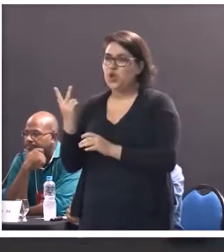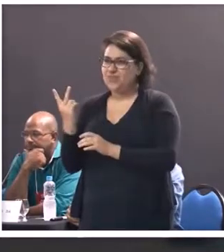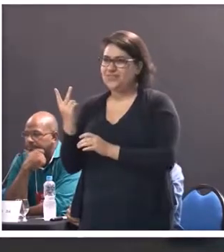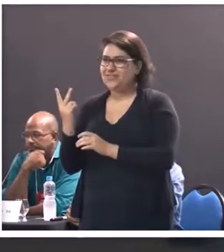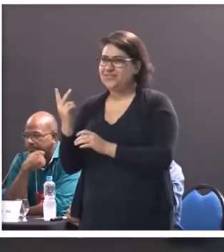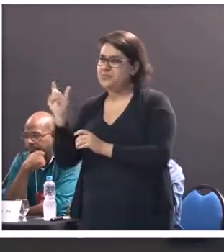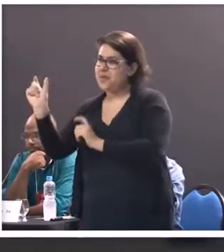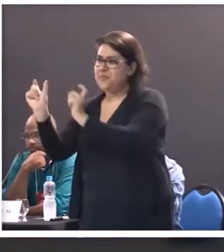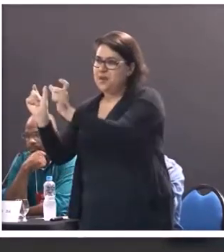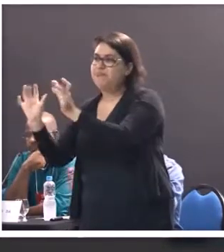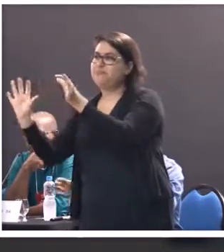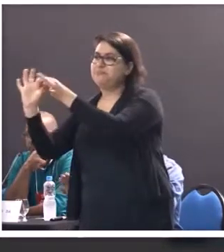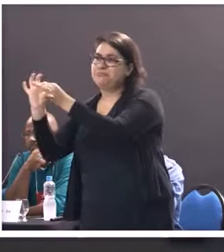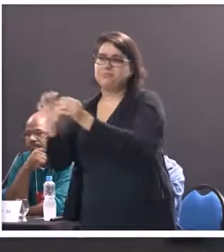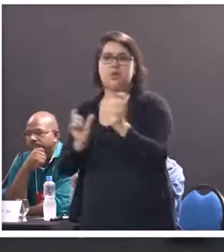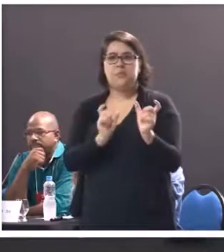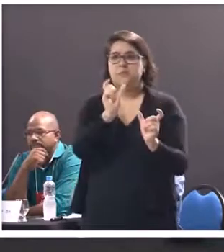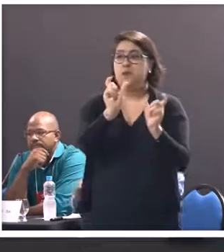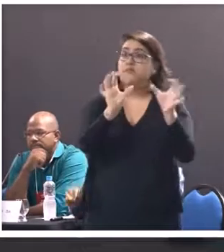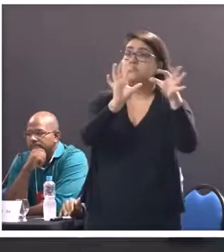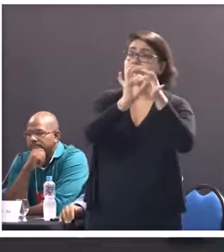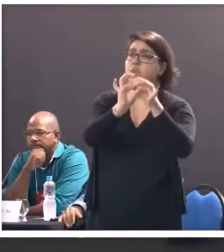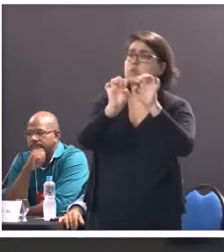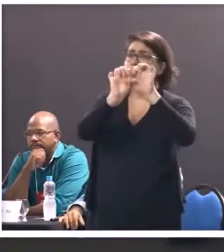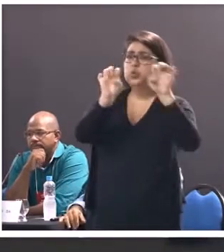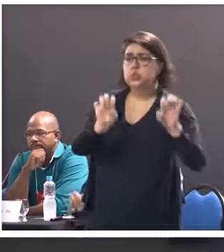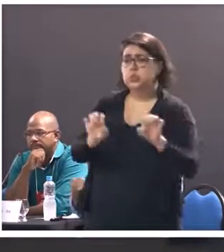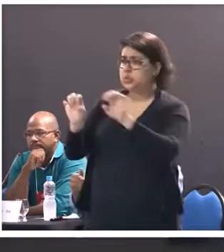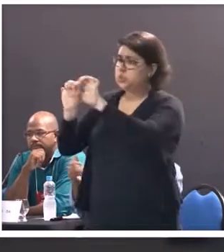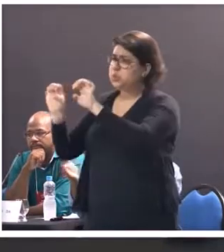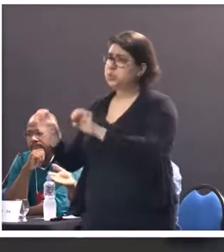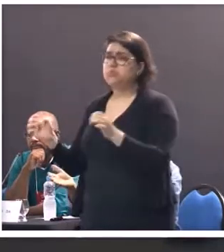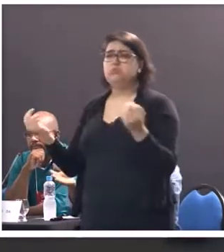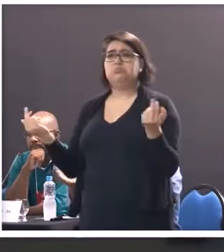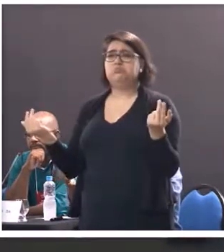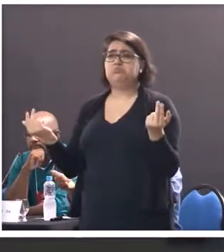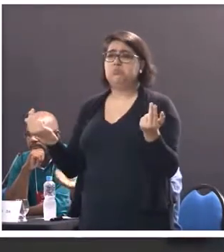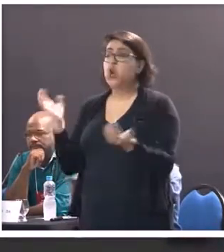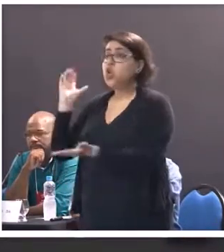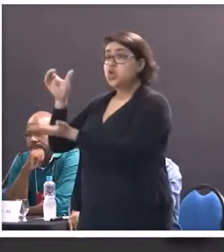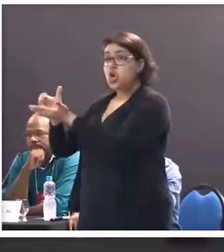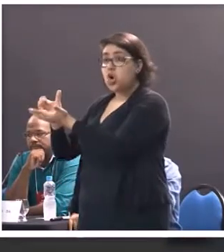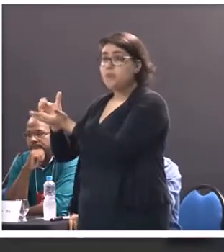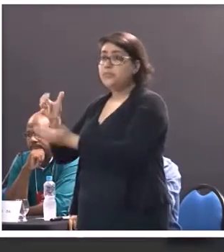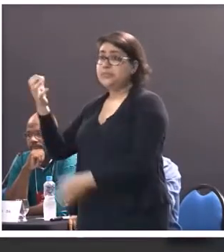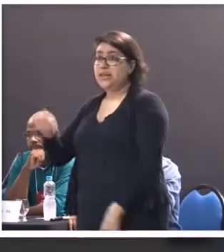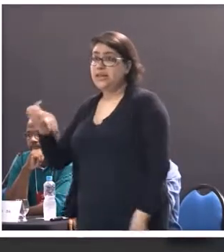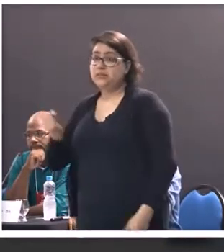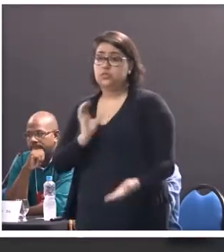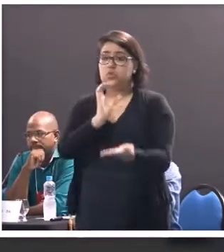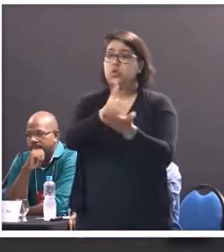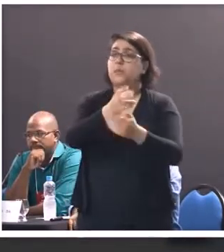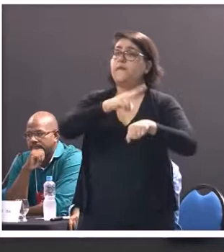elementos. Então, estruturalmente, parece que eu tenho a mesma coisa. O copo de leite e o copo de